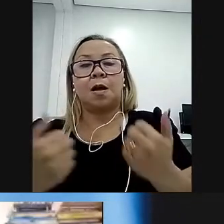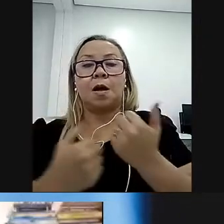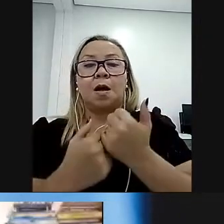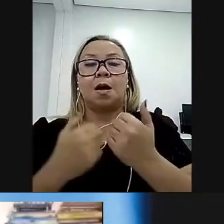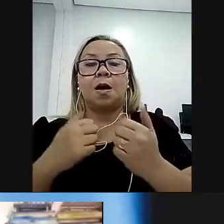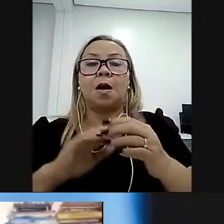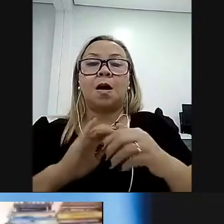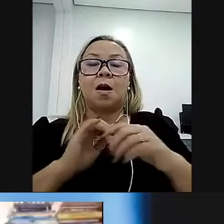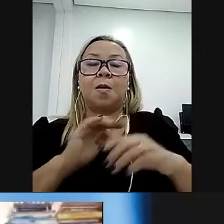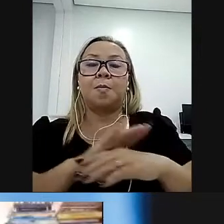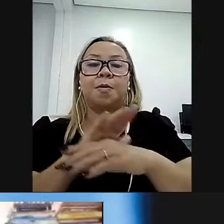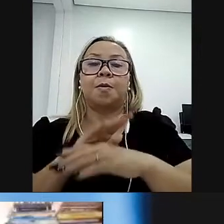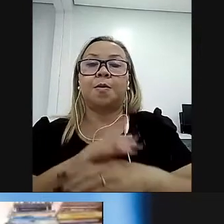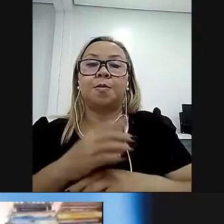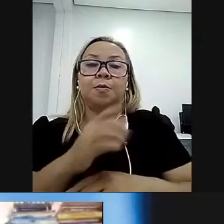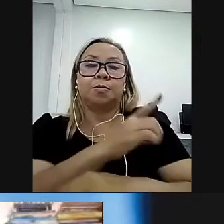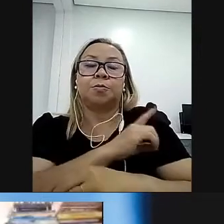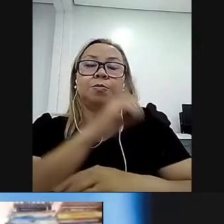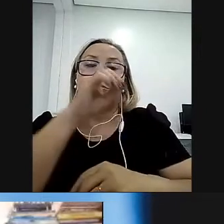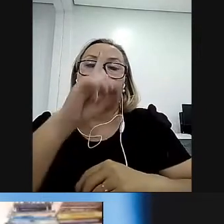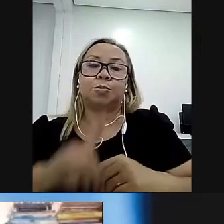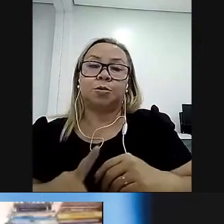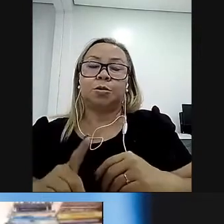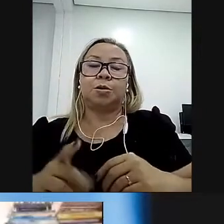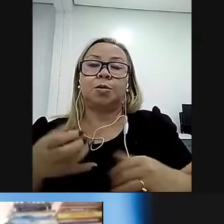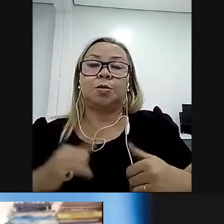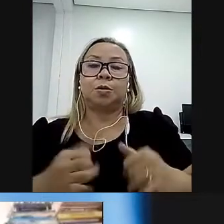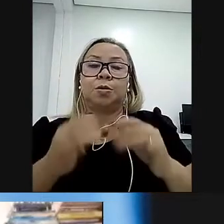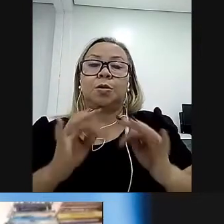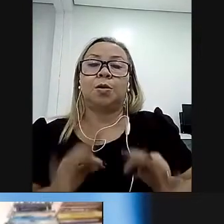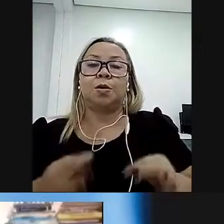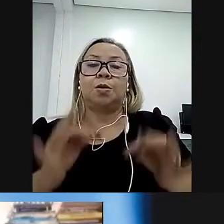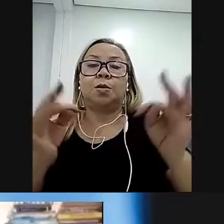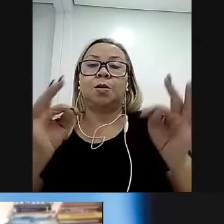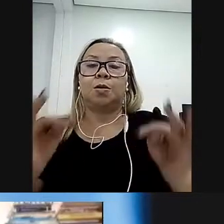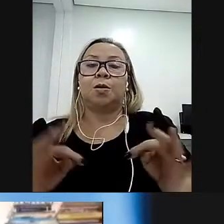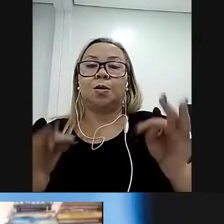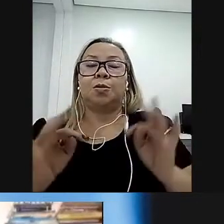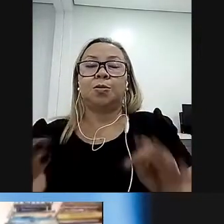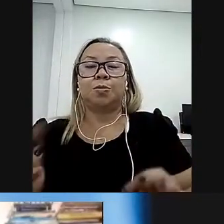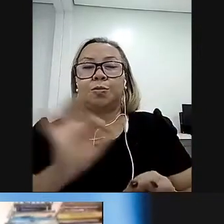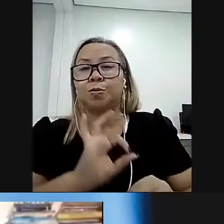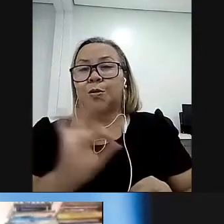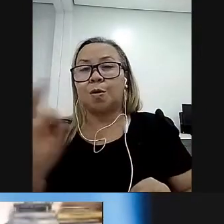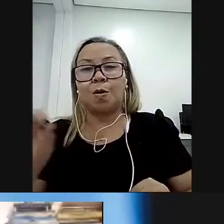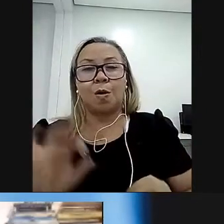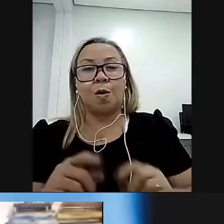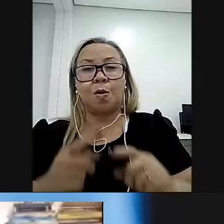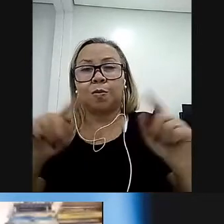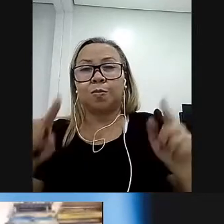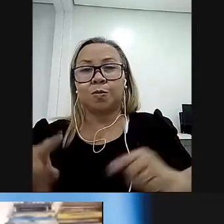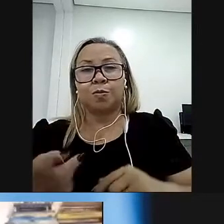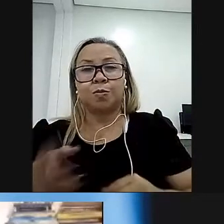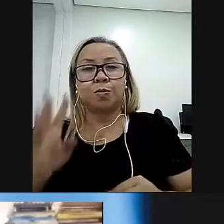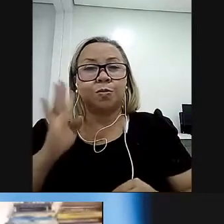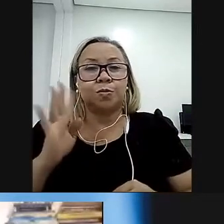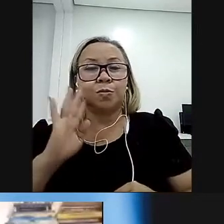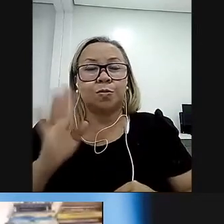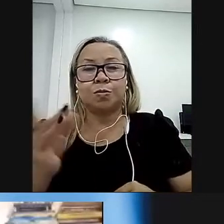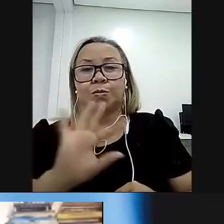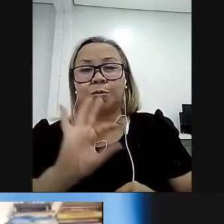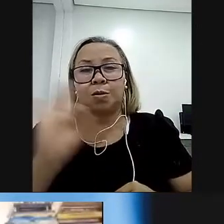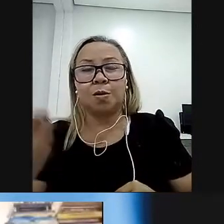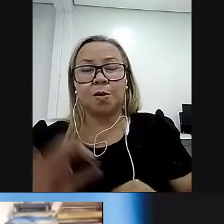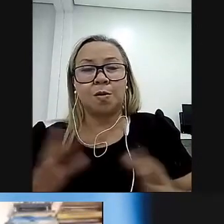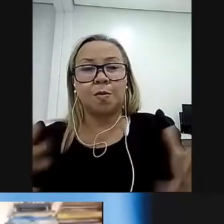fez com tanta que maravilha. Jay, você arrasou nesse estúdio que você montou na casa do Barja. Ficou maravilhoso,